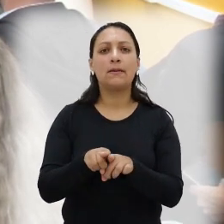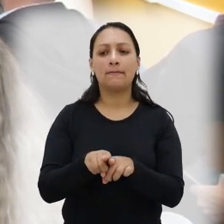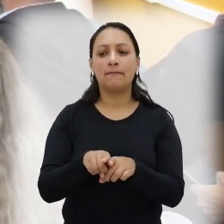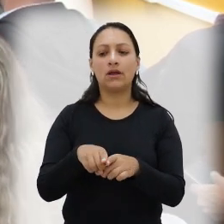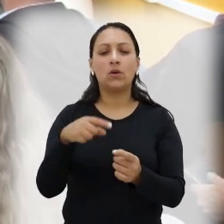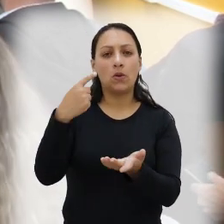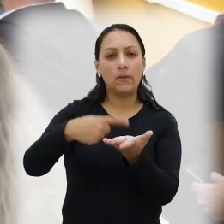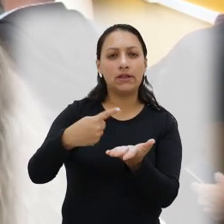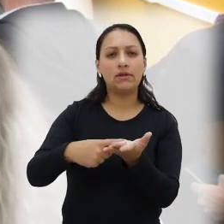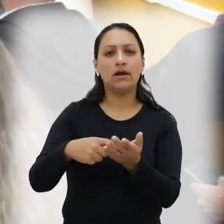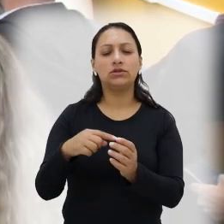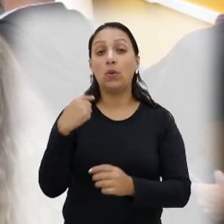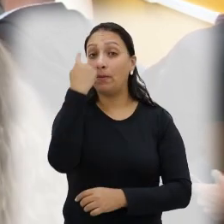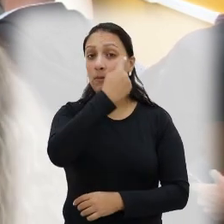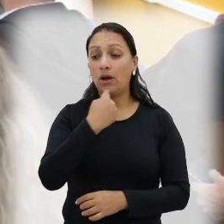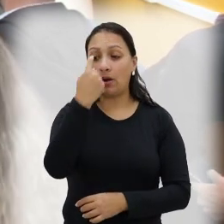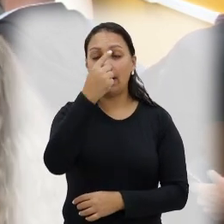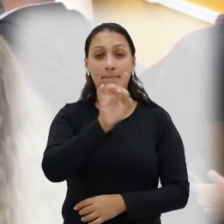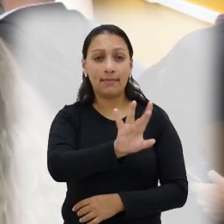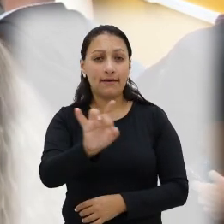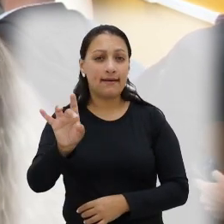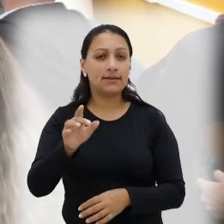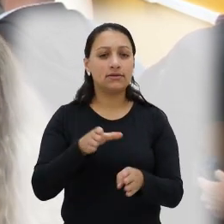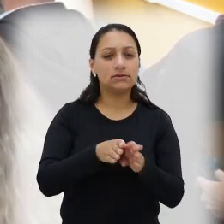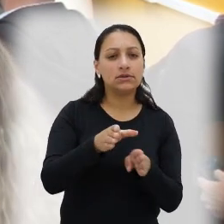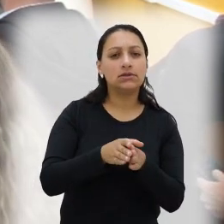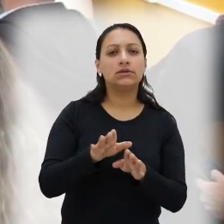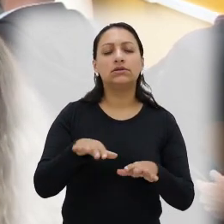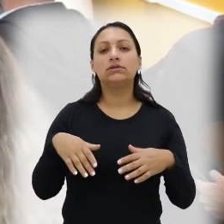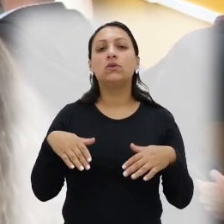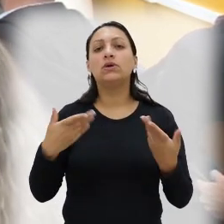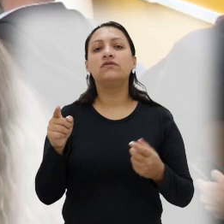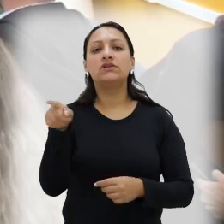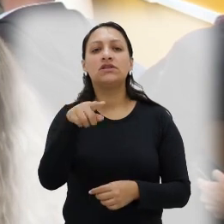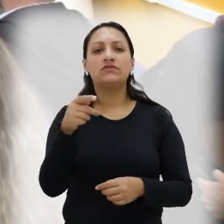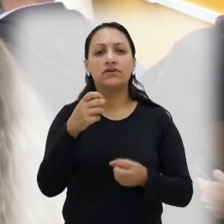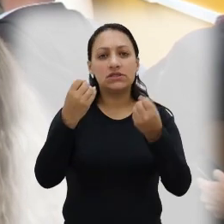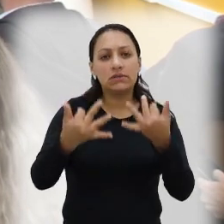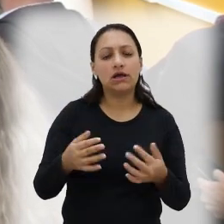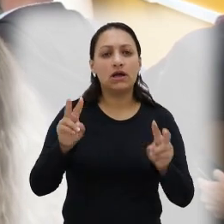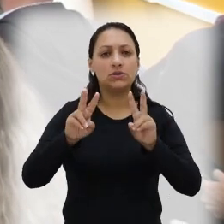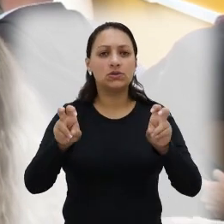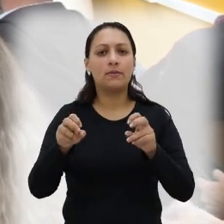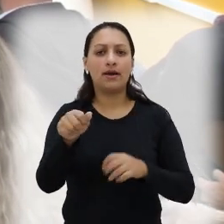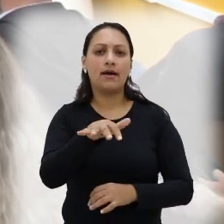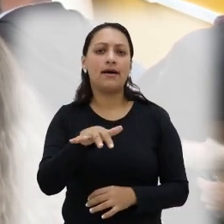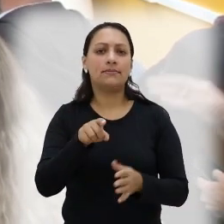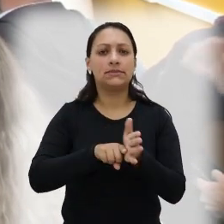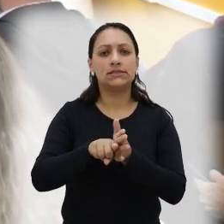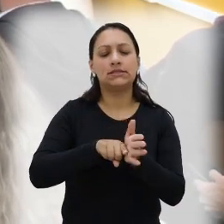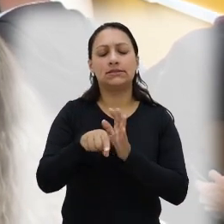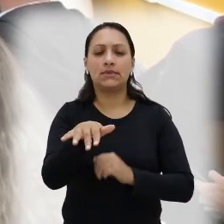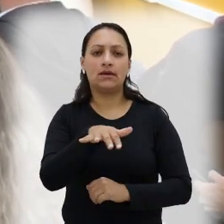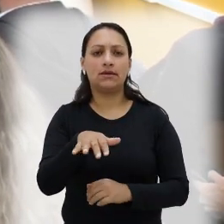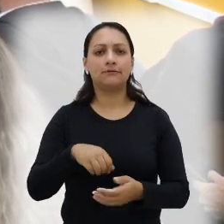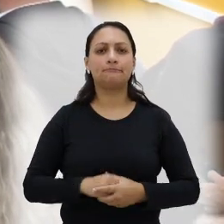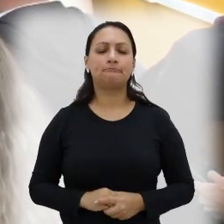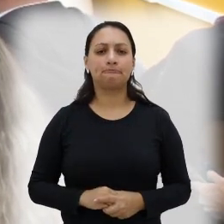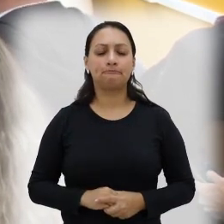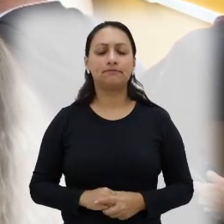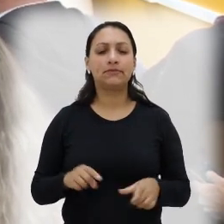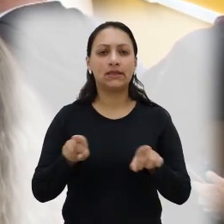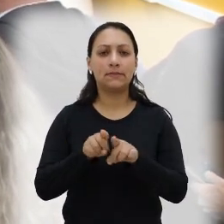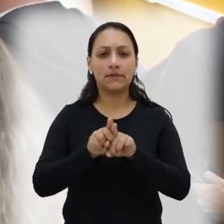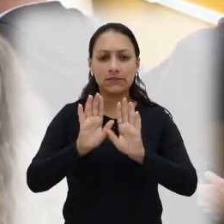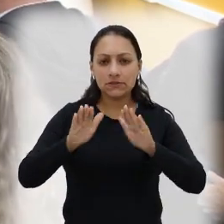1 hora para cada uma das empresas, com um mentor, e é onde vocês vão trazer a dor de vocês nessa área de pesquisa de mercado, que seja para tratar